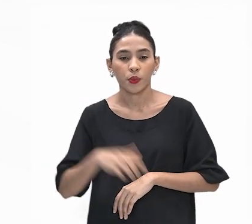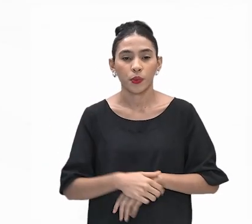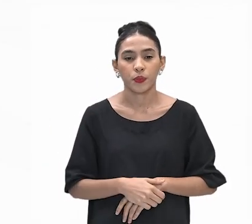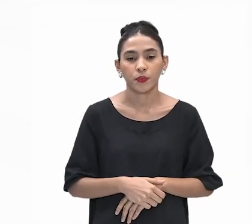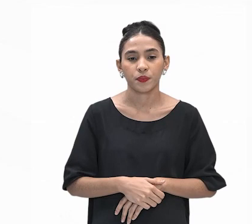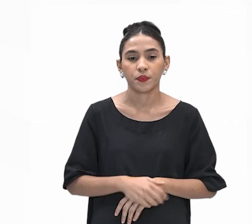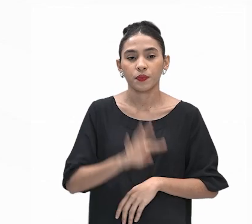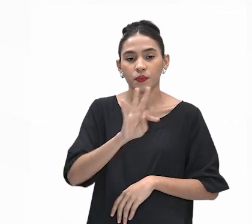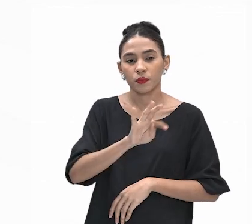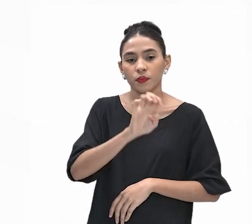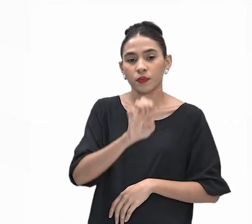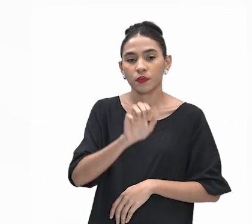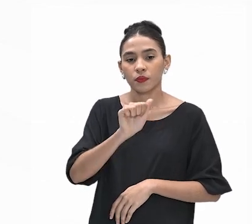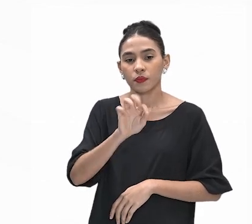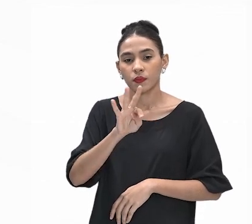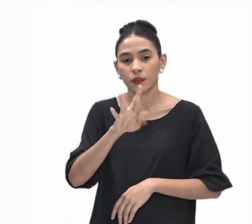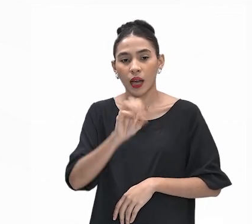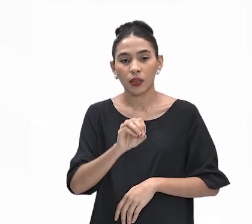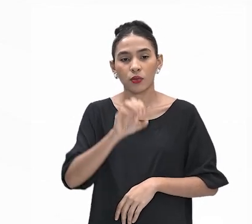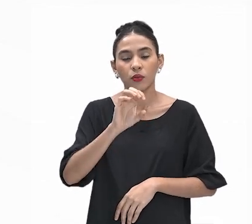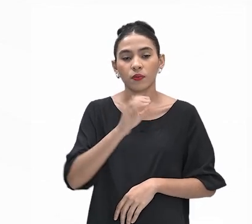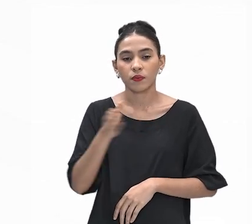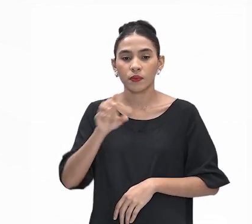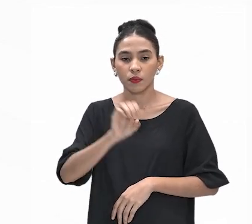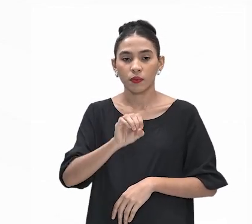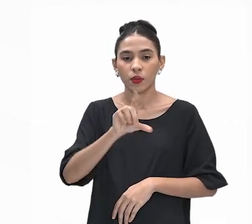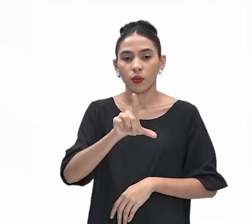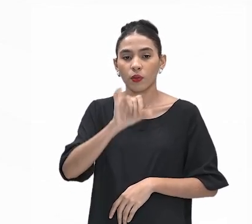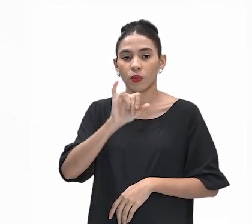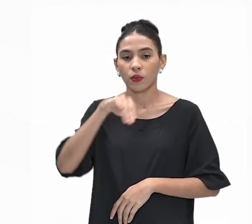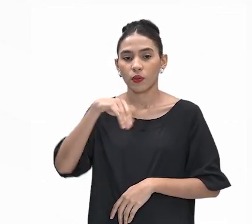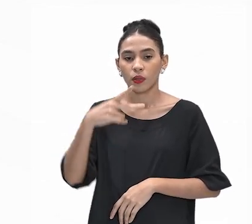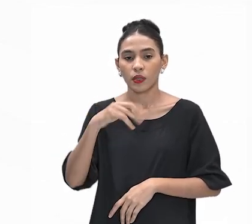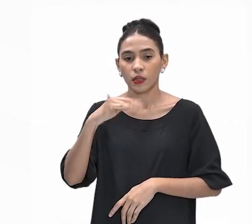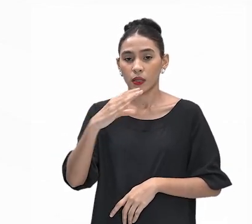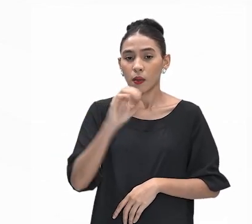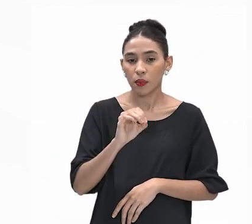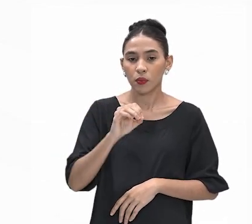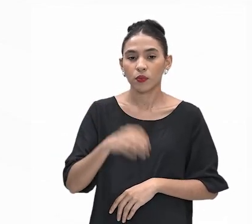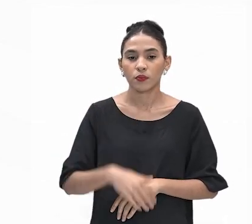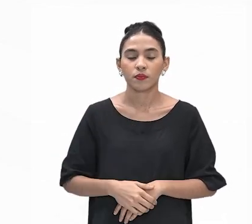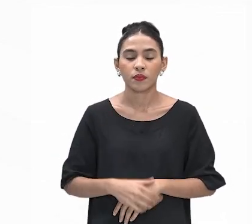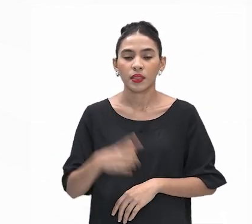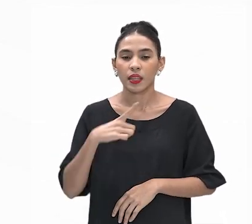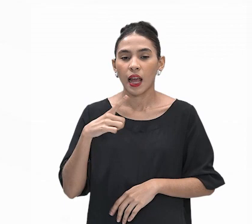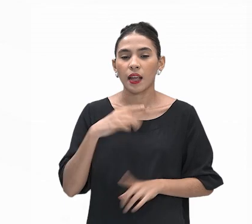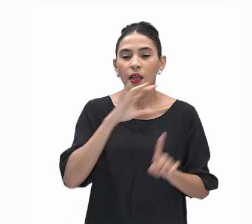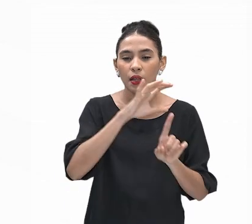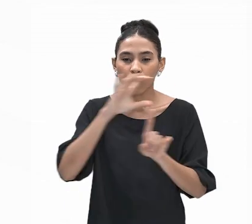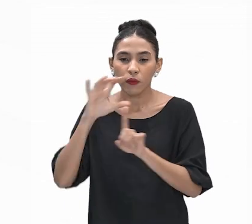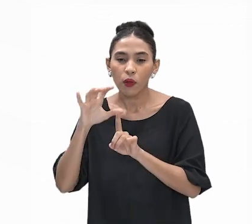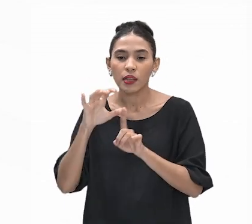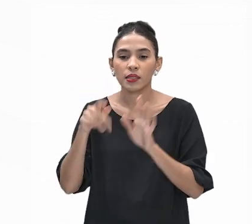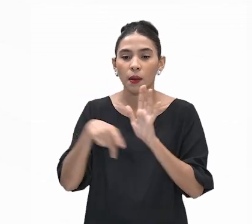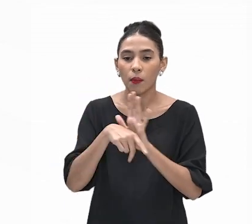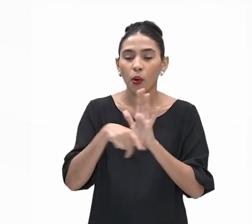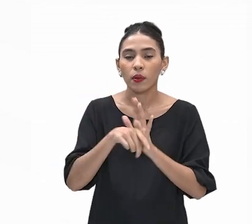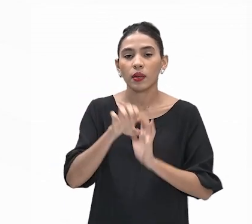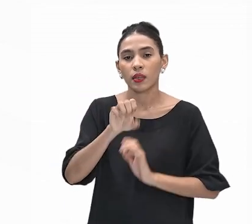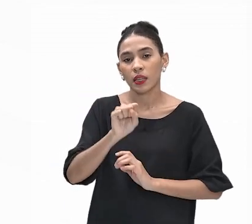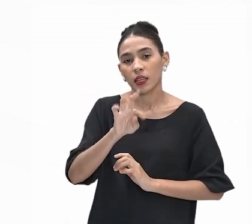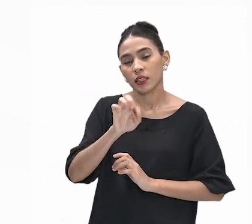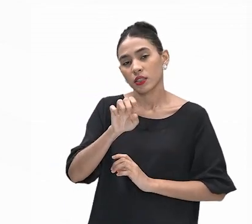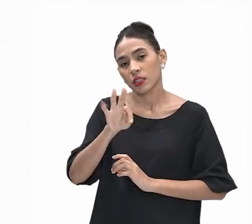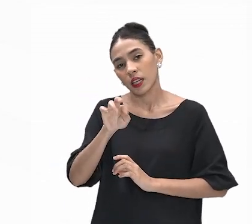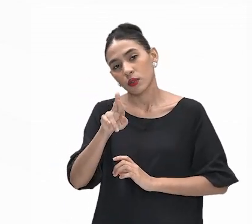estilo de teatro. Esse aqui ele já vai trazer a questão da influência das estátuas, ele já vai ser muito mais fechado, ele não